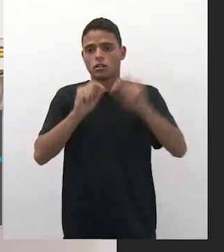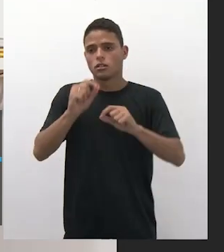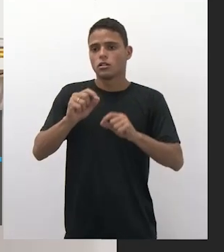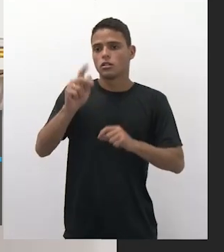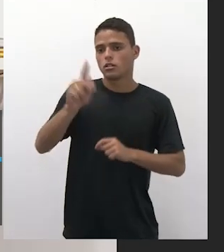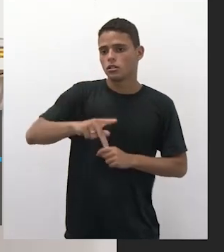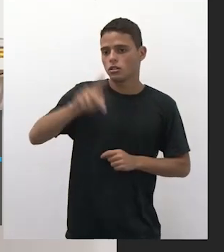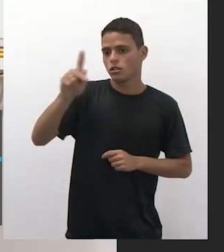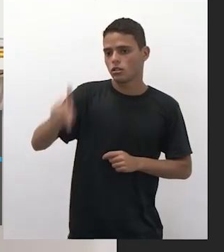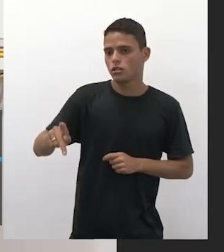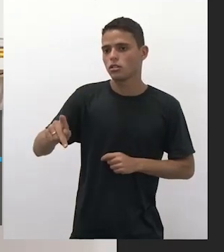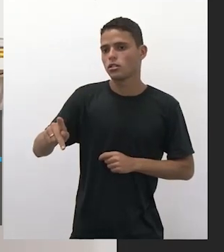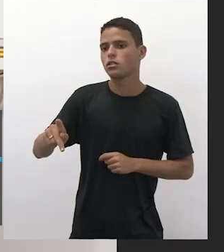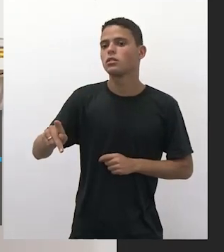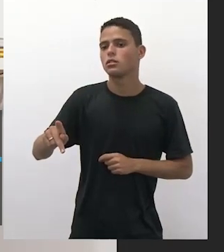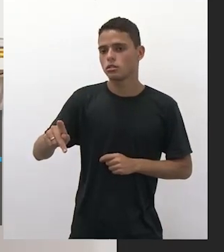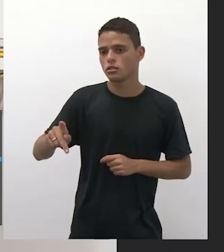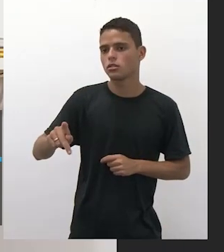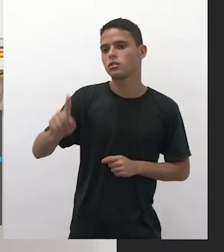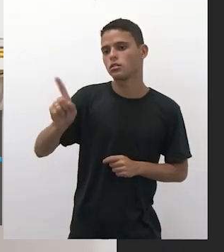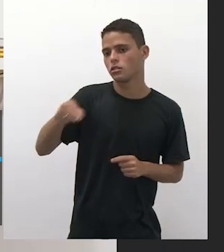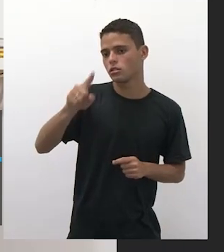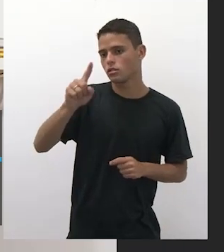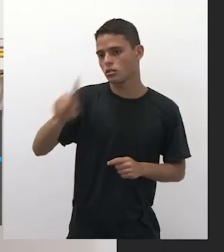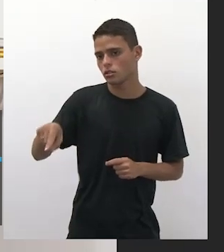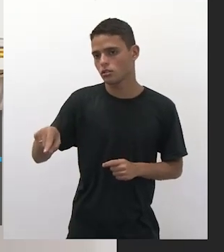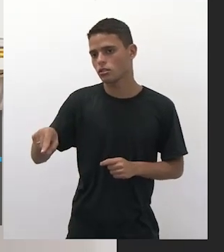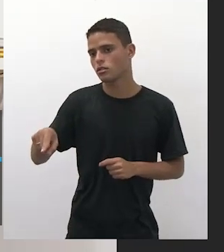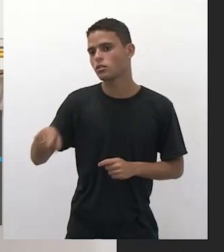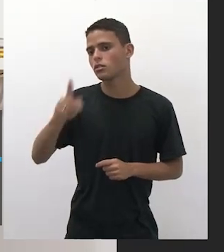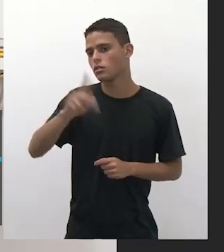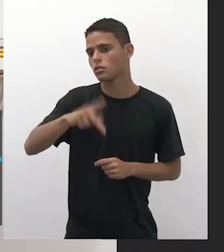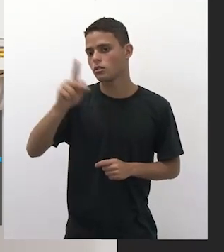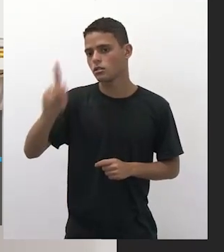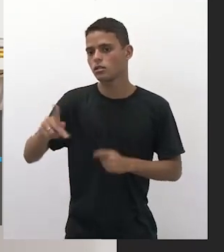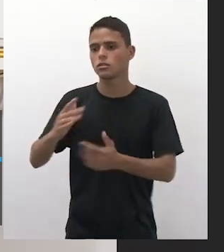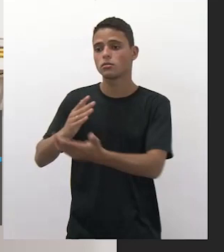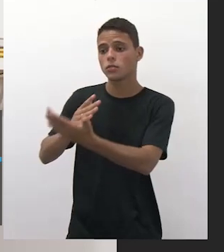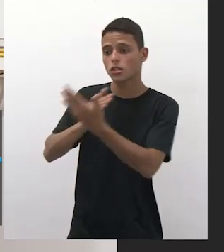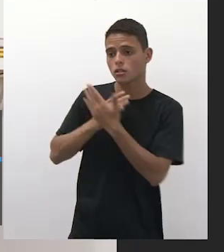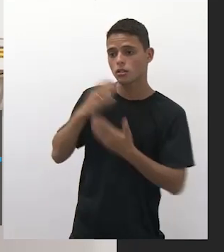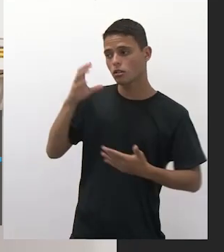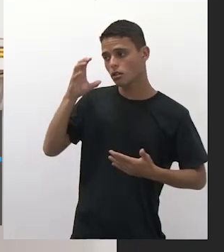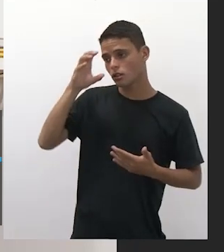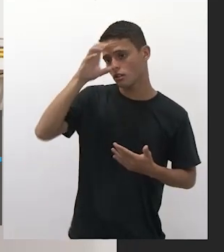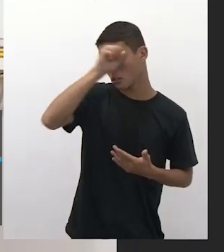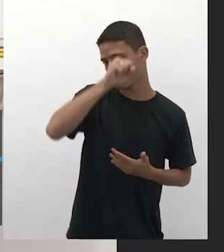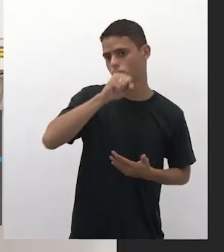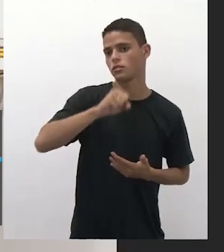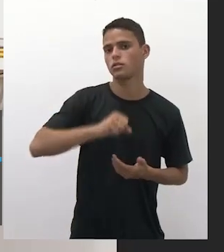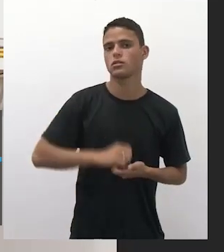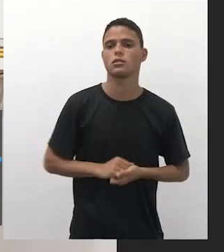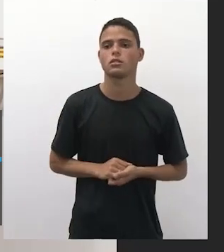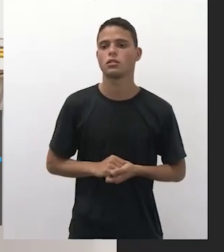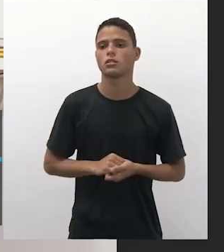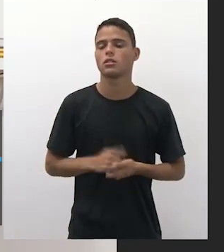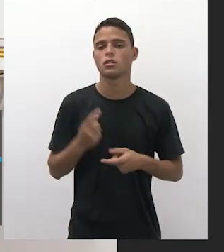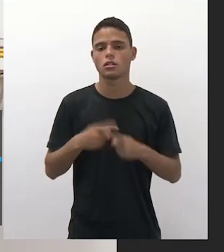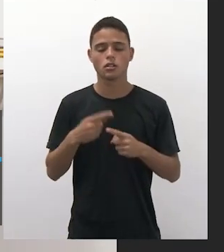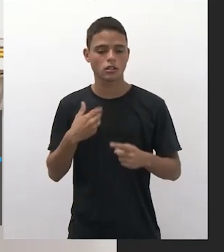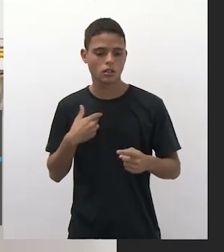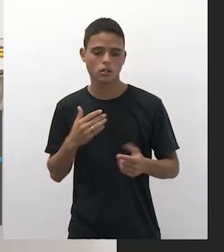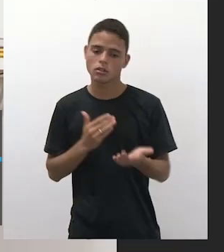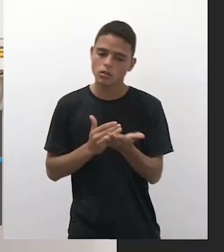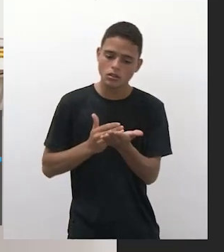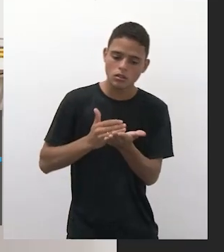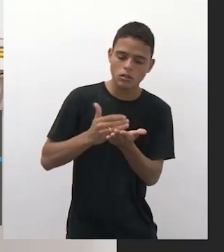que me reprovou foi a professora que me alfabetizou também. Né? Eu comecei a perceber